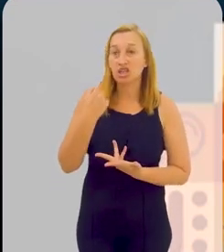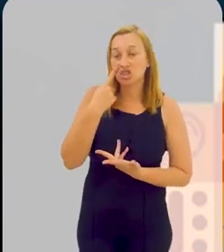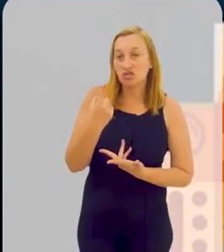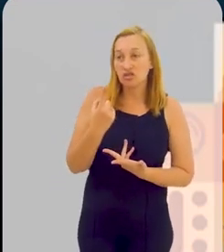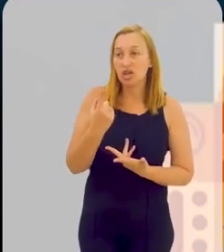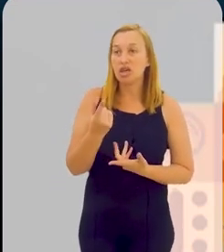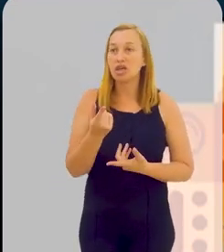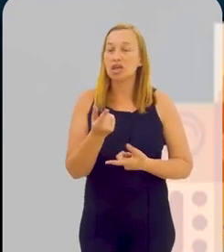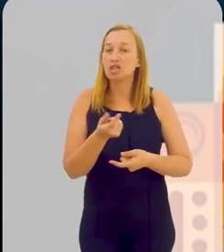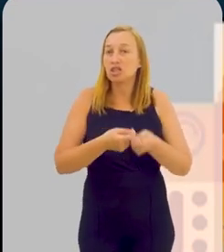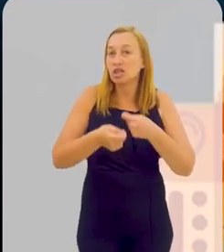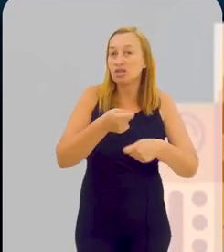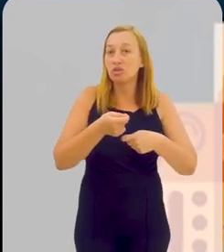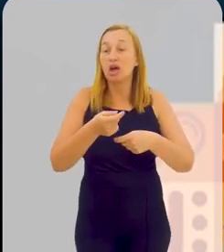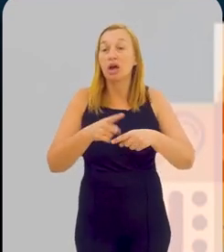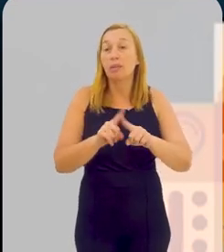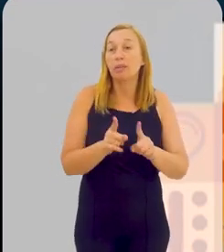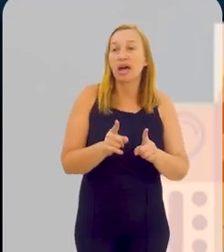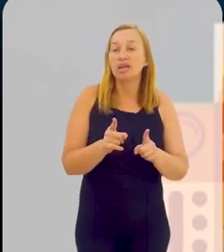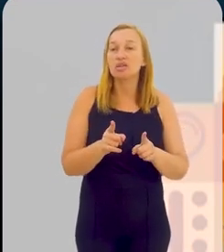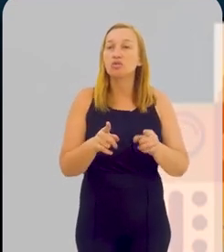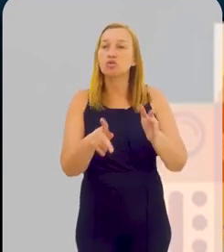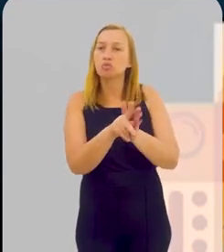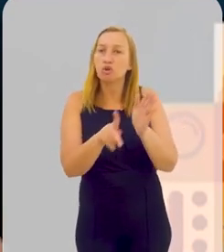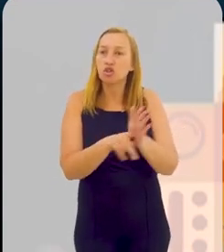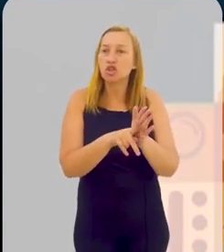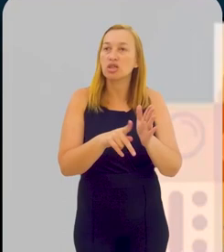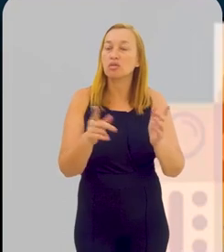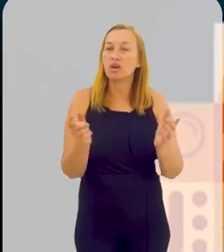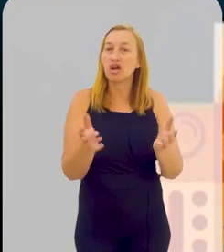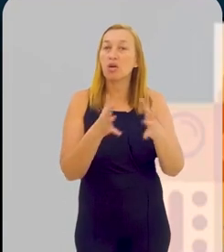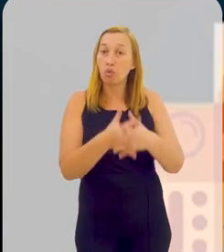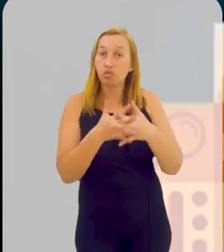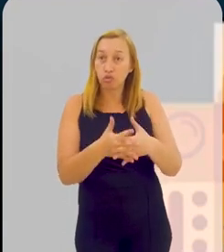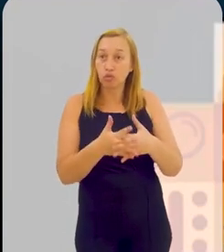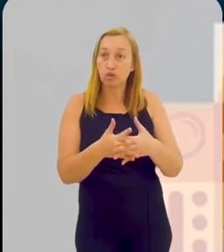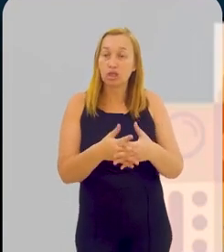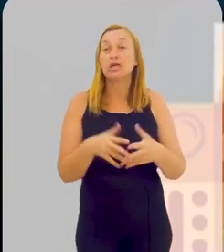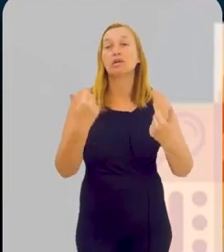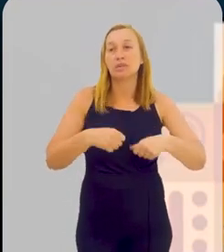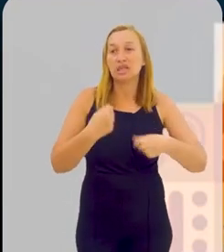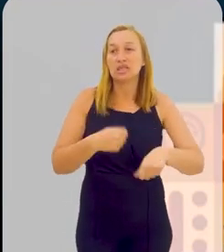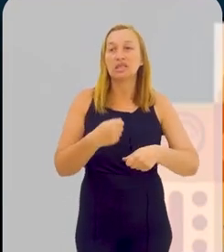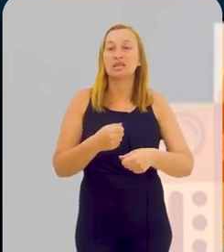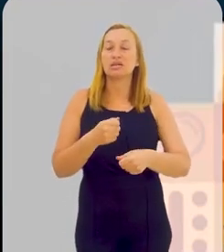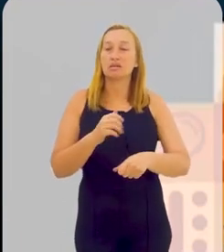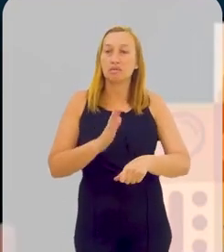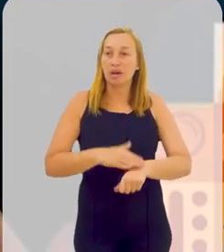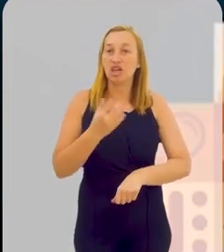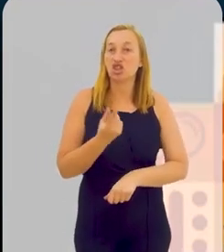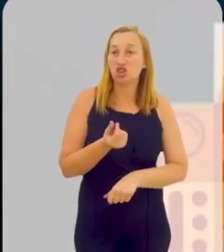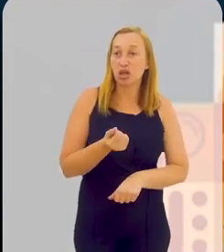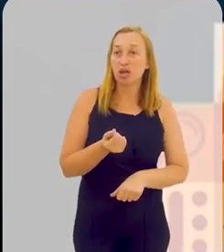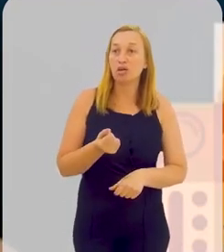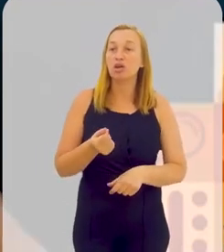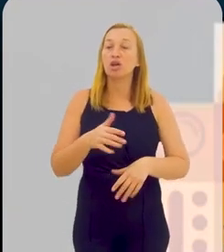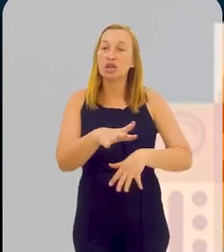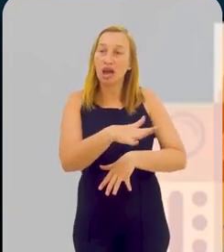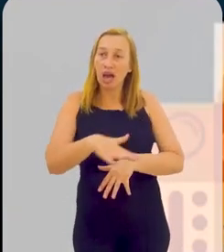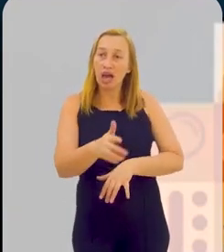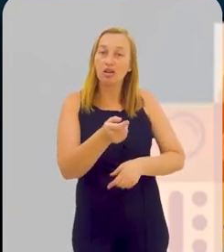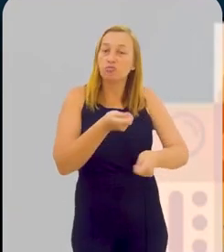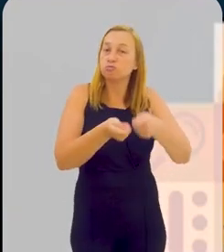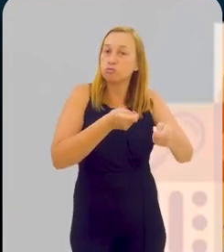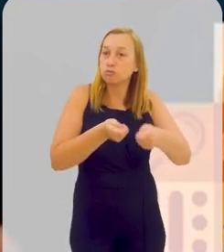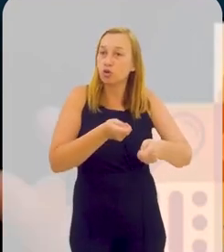valores que a gente lida no setor de óleo e gás, é porque os projetos são muito complexos, né? Exigem muita maturação e um